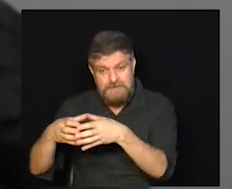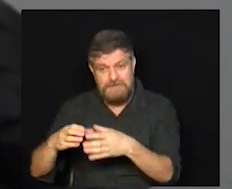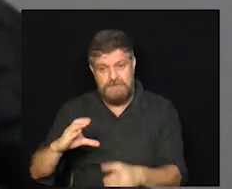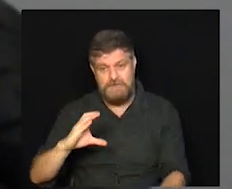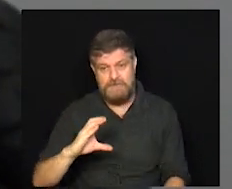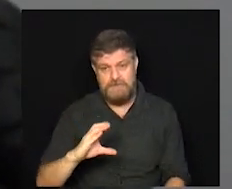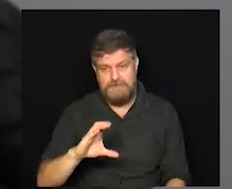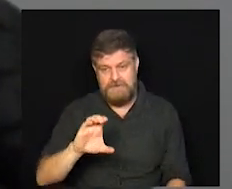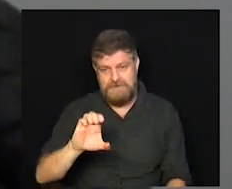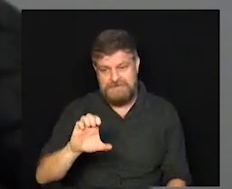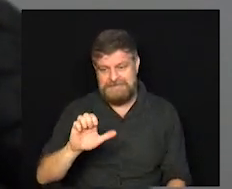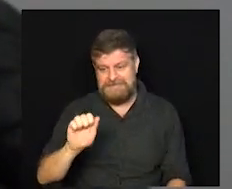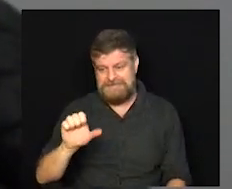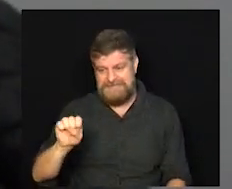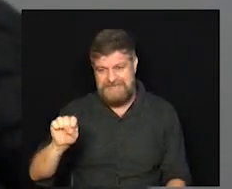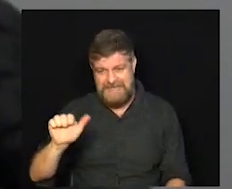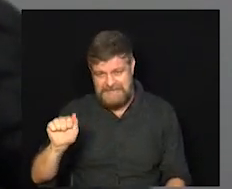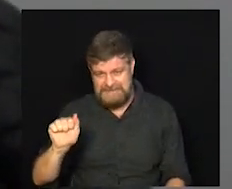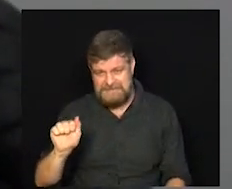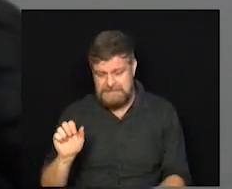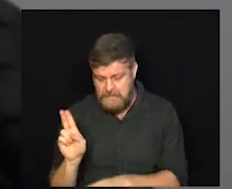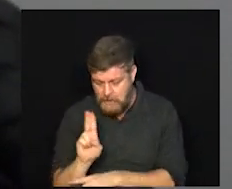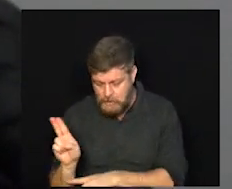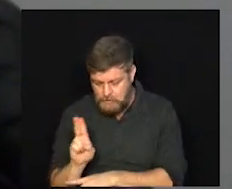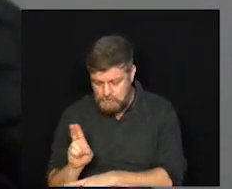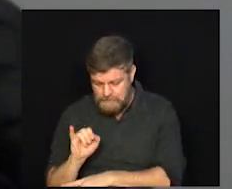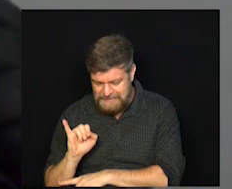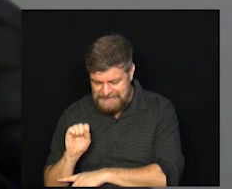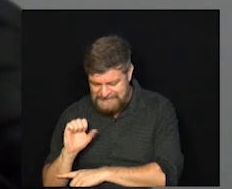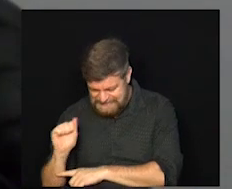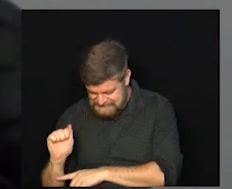o ISA, se eu não me engano é isso.